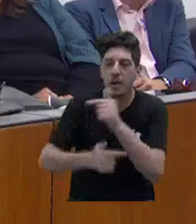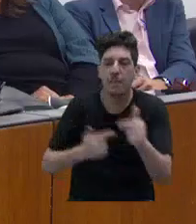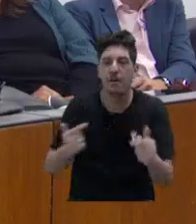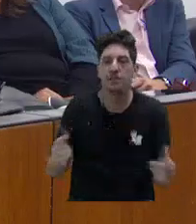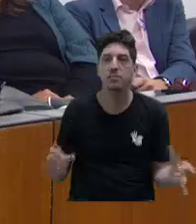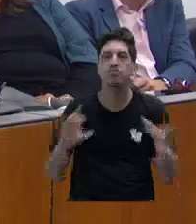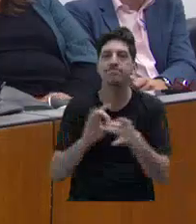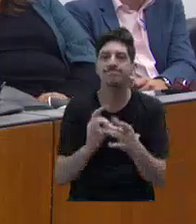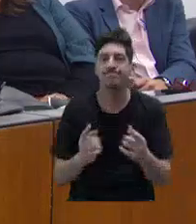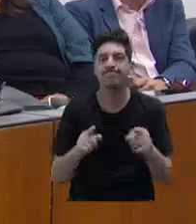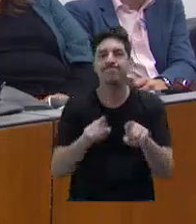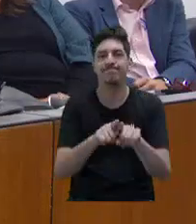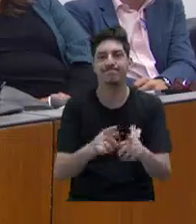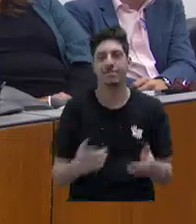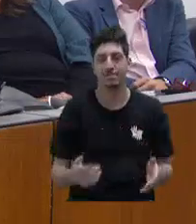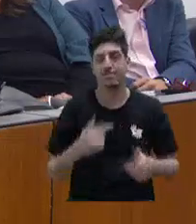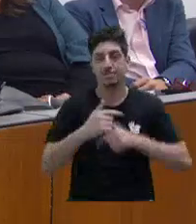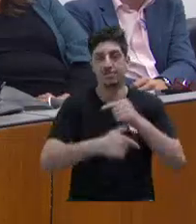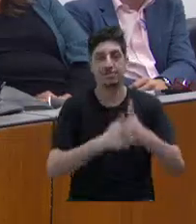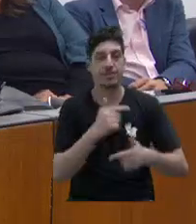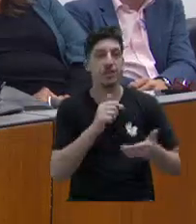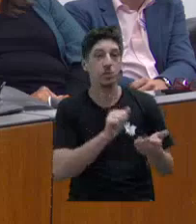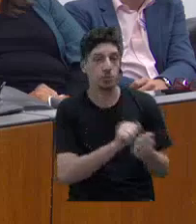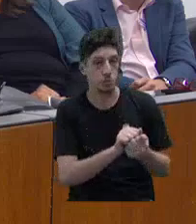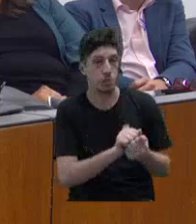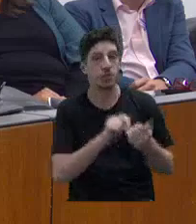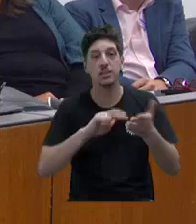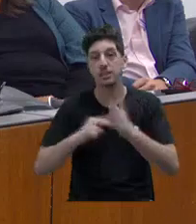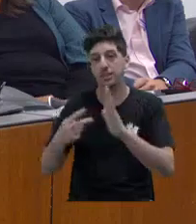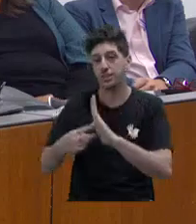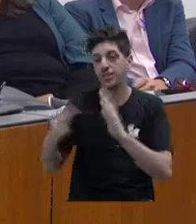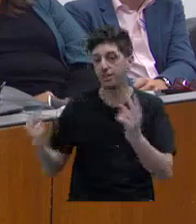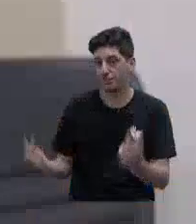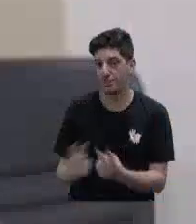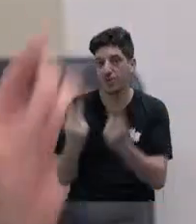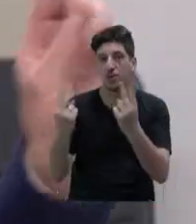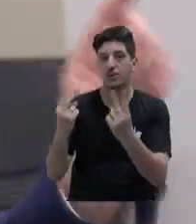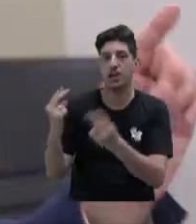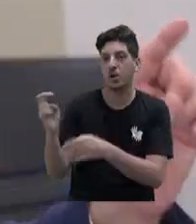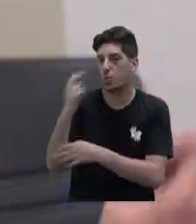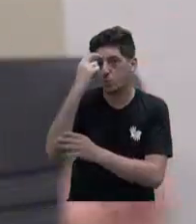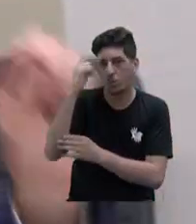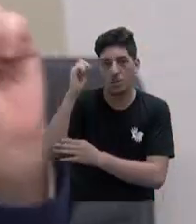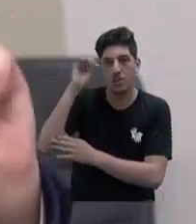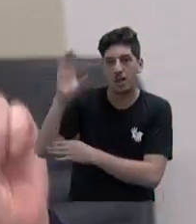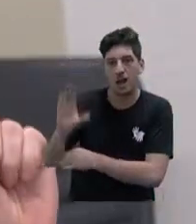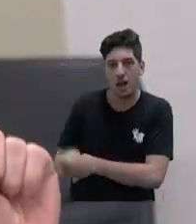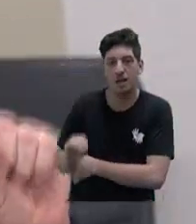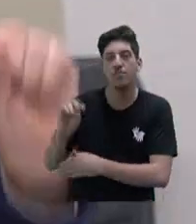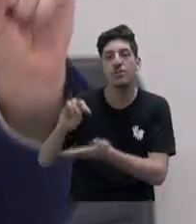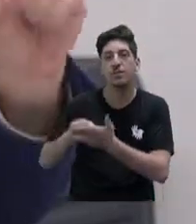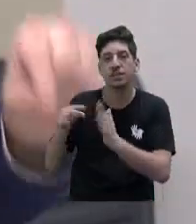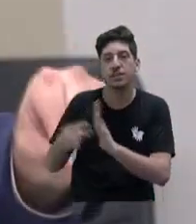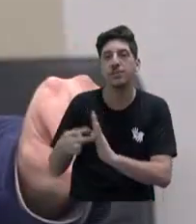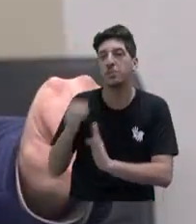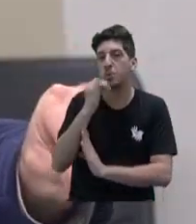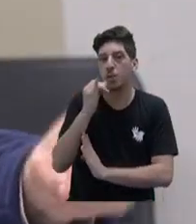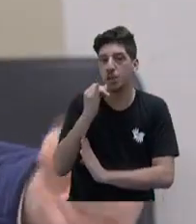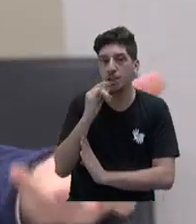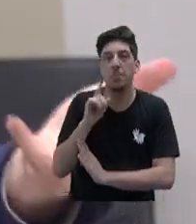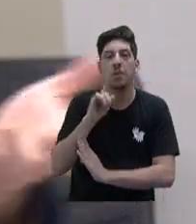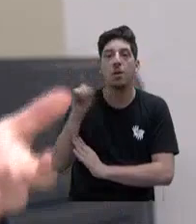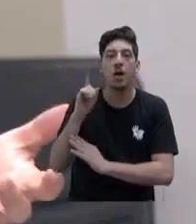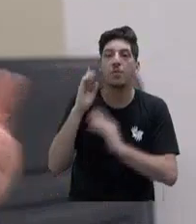E trabalhar junto significa também, quando a gente valoriza a cultura afro, significa a gente, por exemplo, na Praça